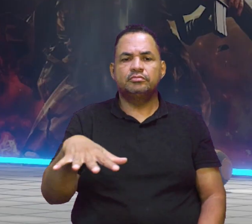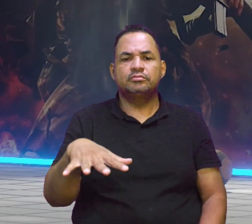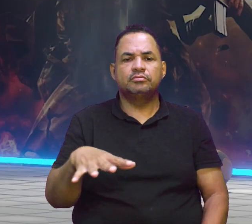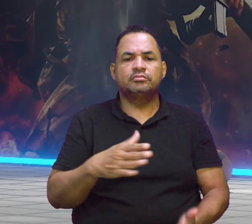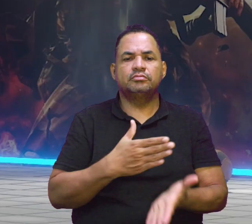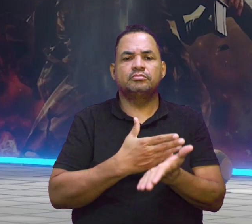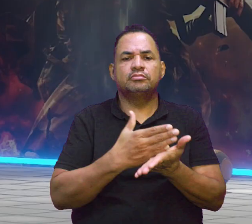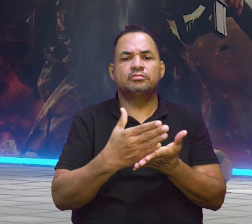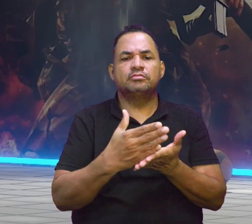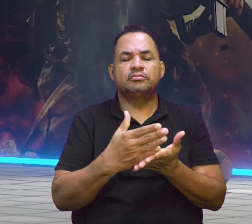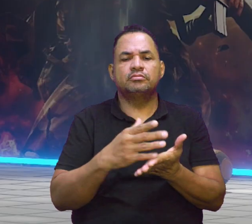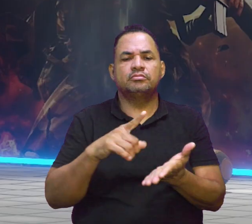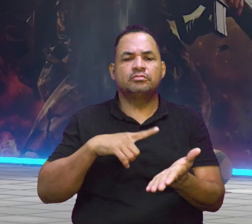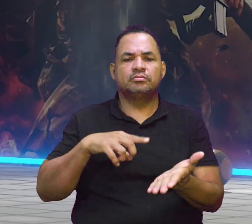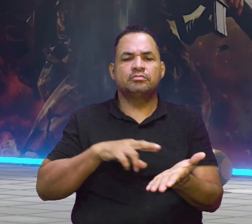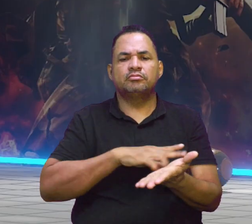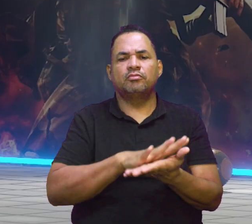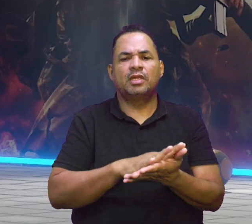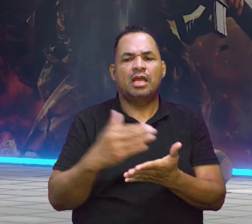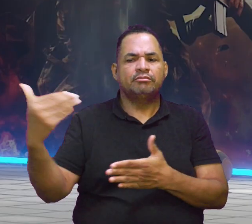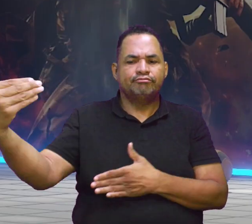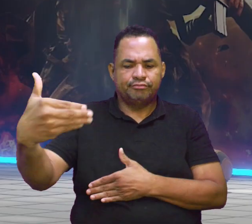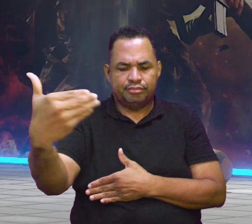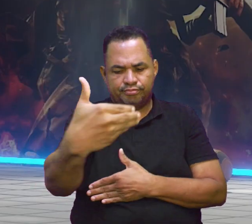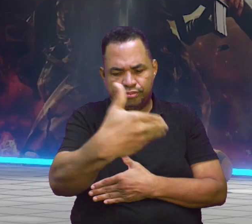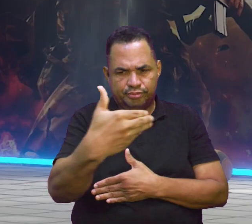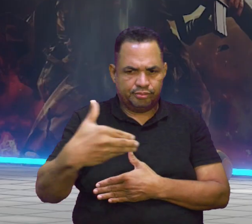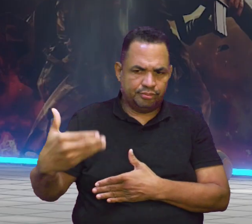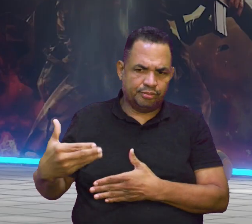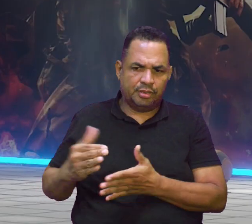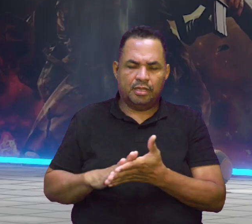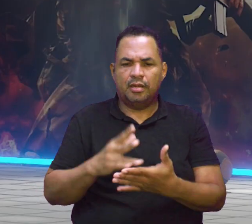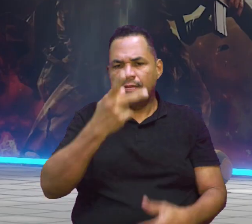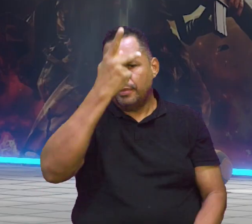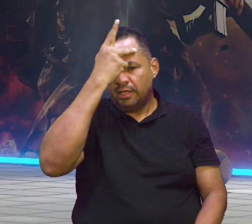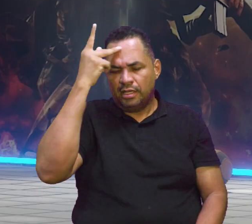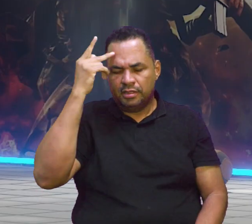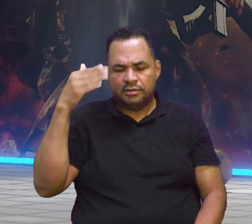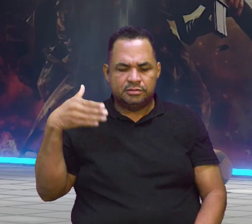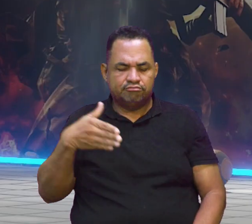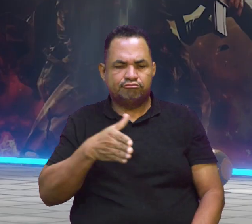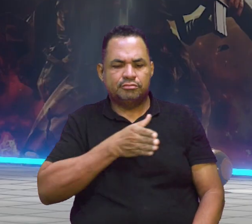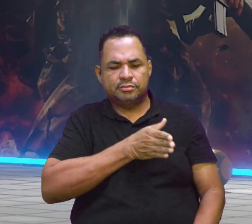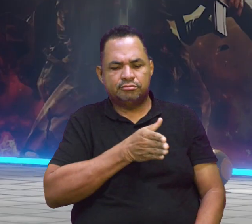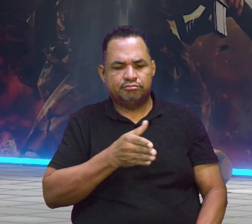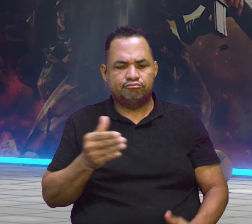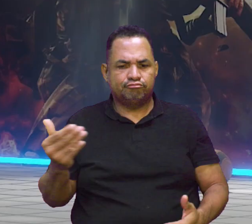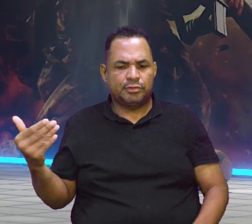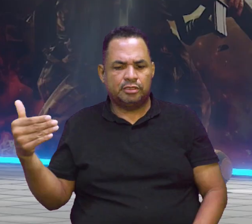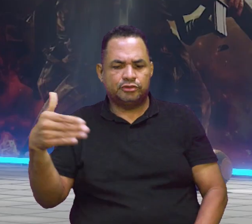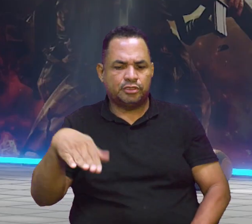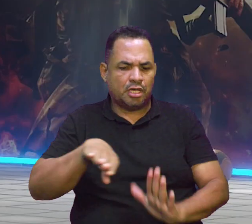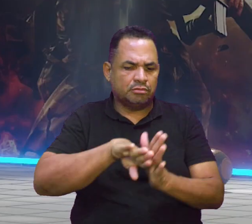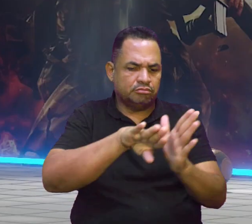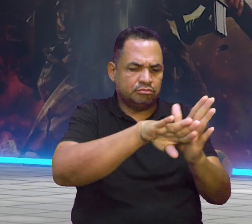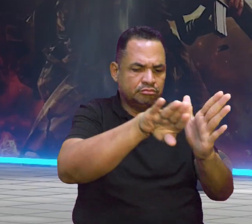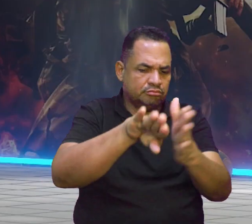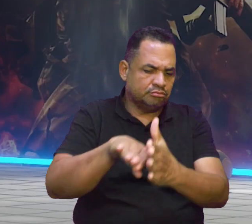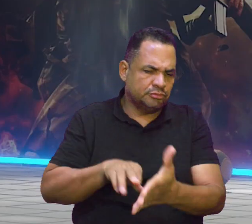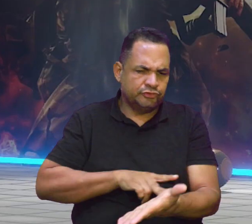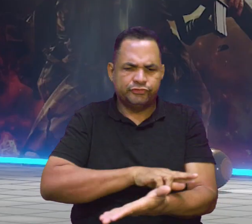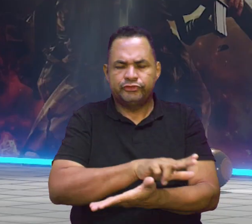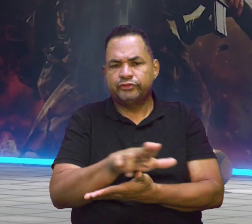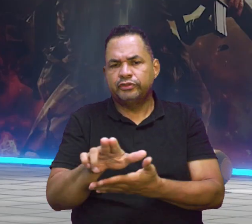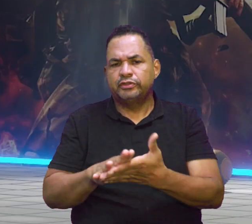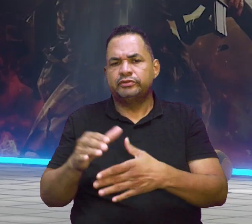receber muita gente, os sertanejos, ex-escravizados, pessoas que realmente não vão ter terras e vão